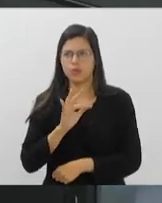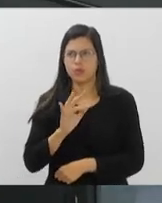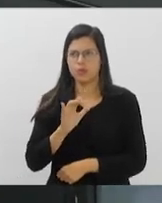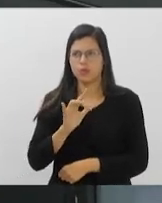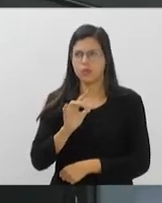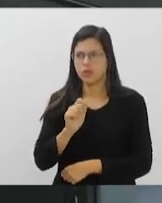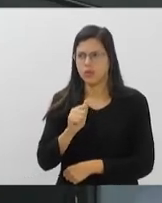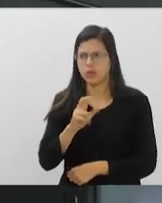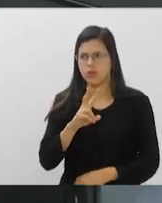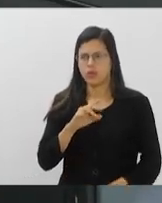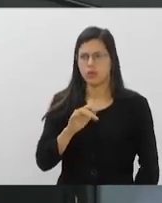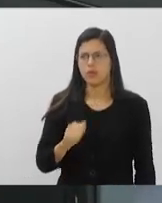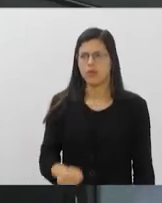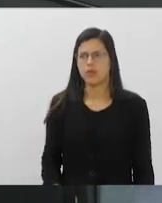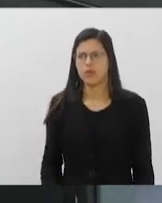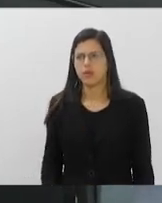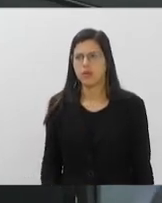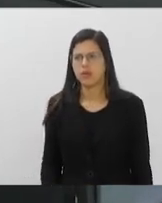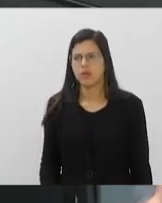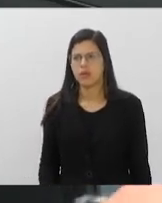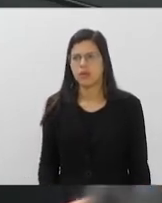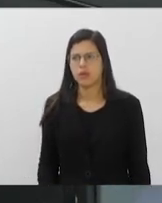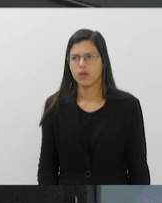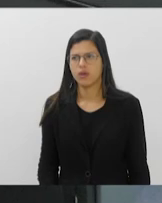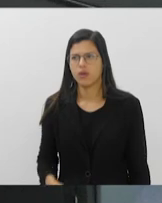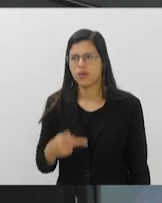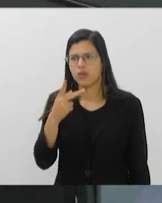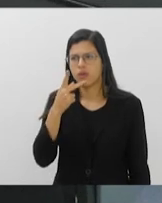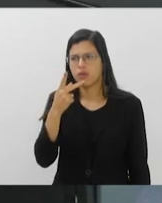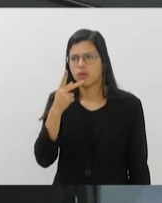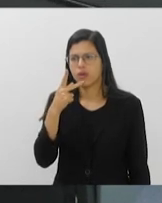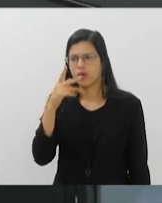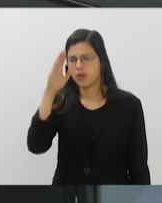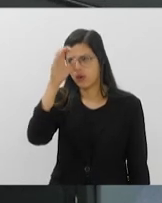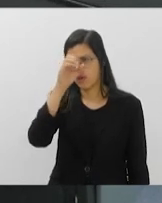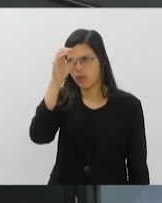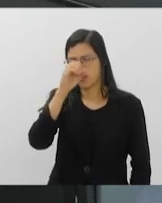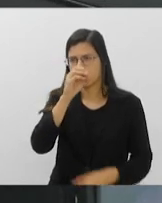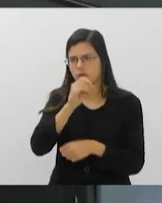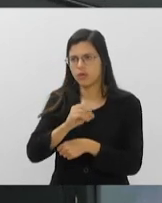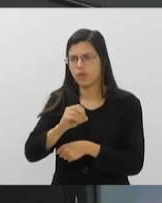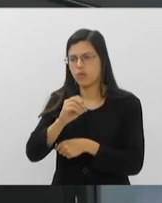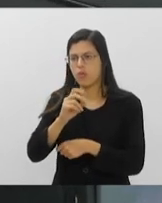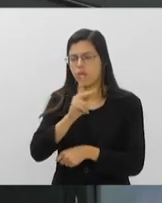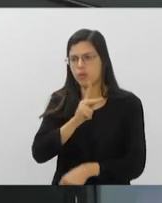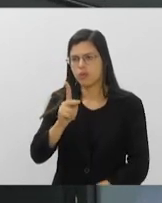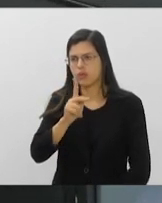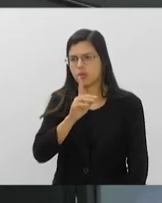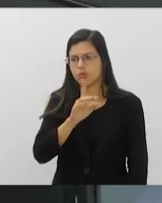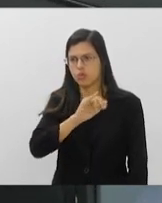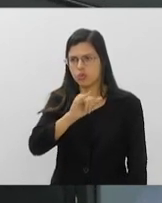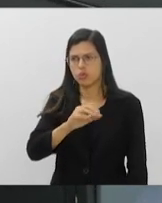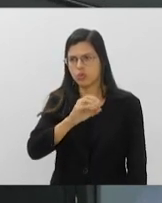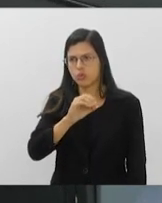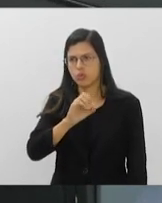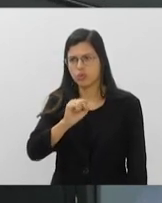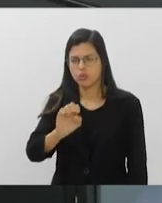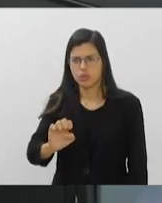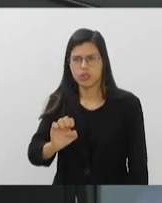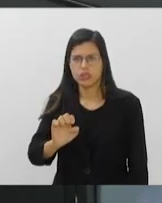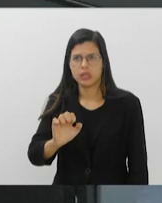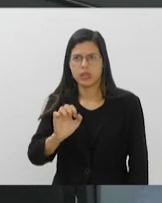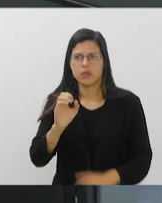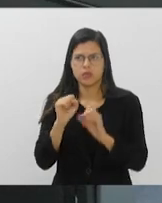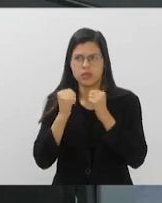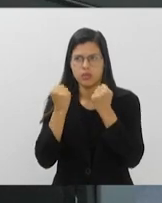um pouco com Lindomar porque eu não conclui meu pensamento quando eu falei que eu aprendi muito com o professor José Ricardo da Cunha numa conferência num seminário que